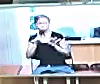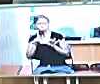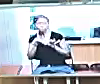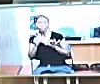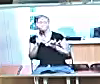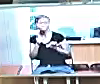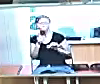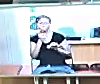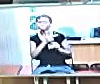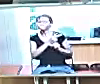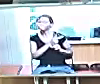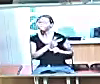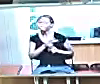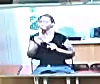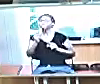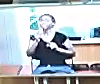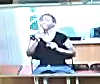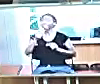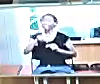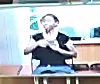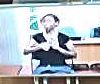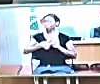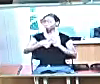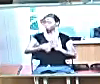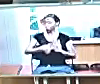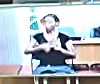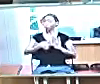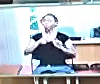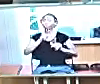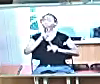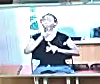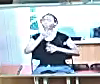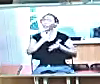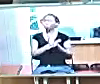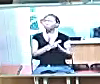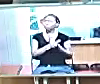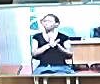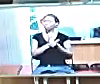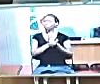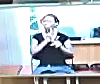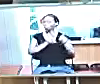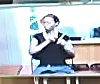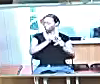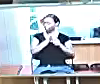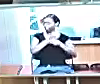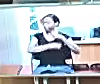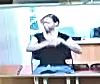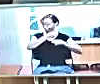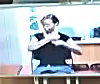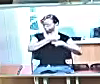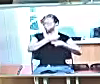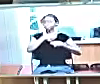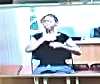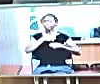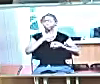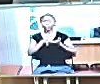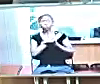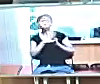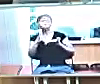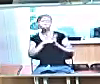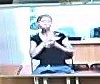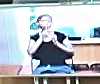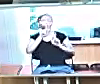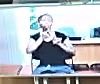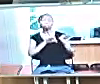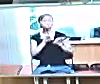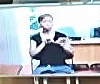desses que foram apresentados na comissão de participação popular do ano passado nós temos alguns desses projetos